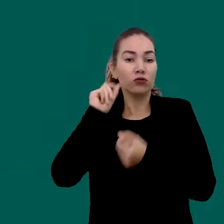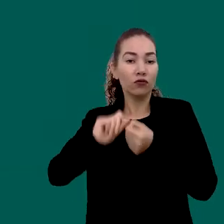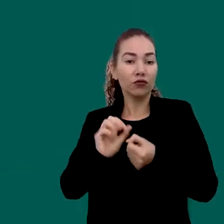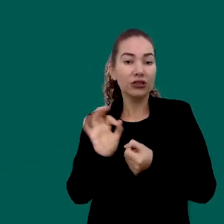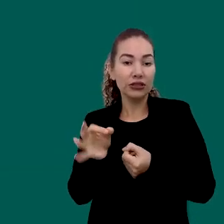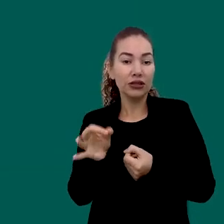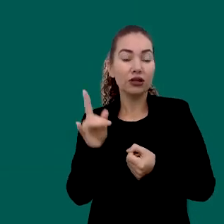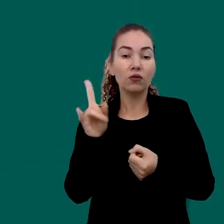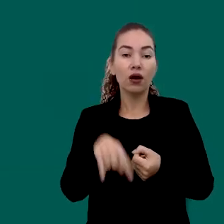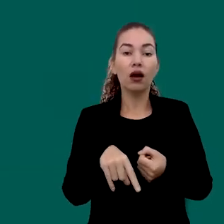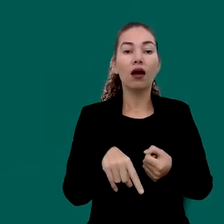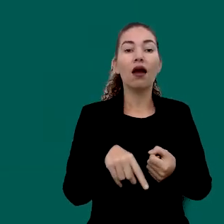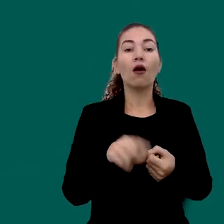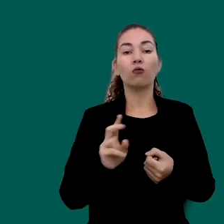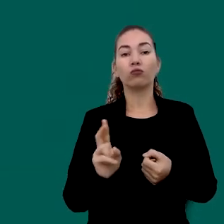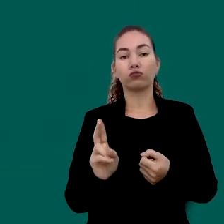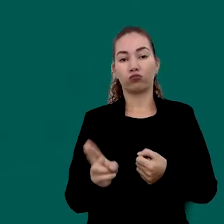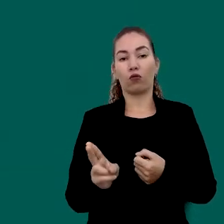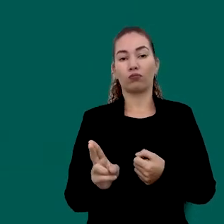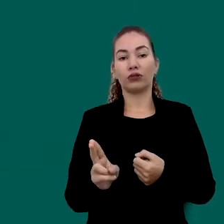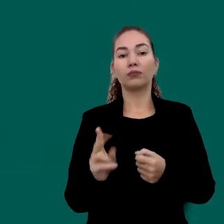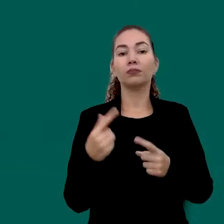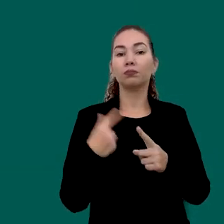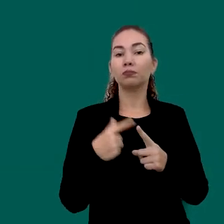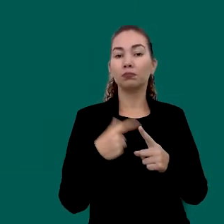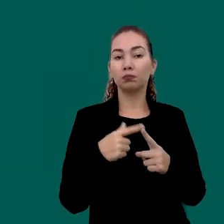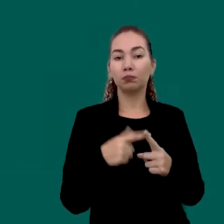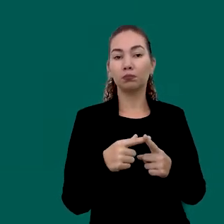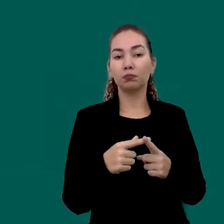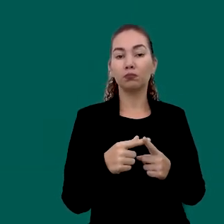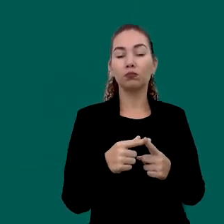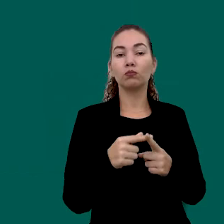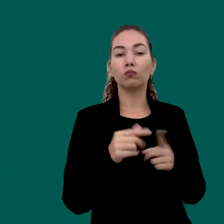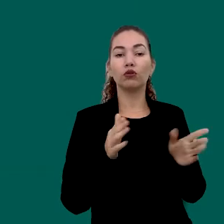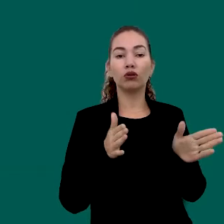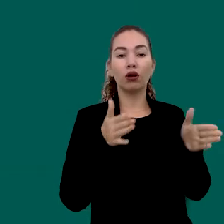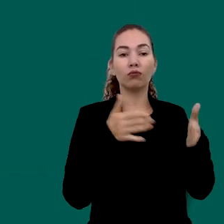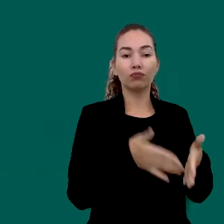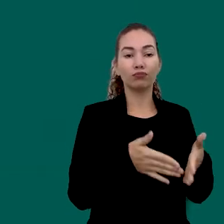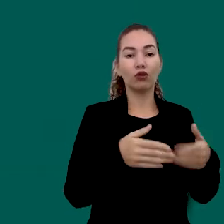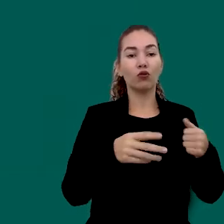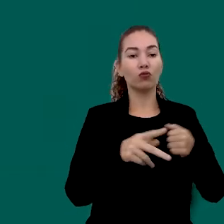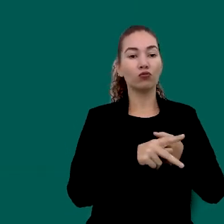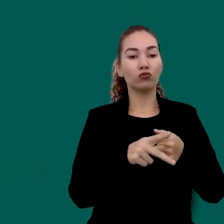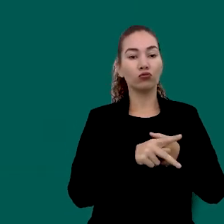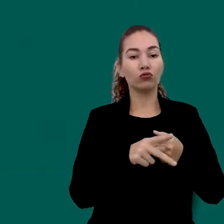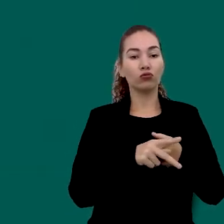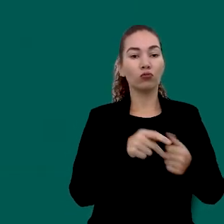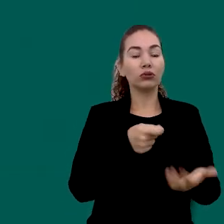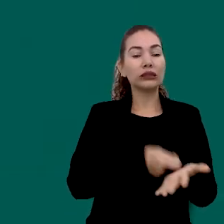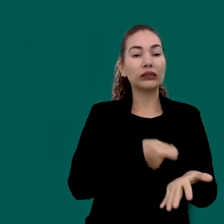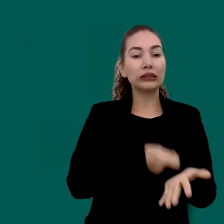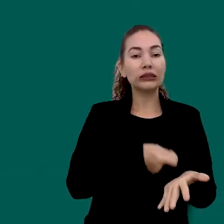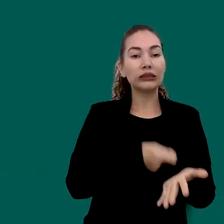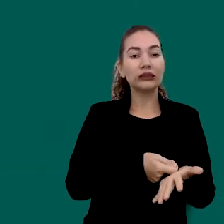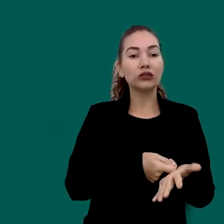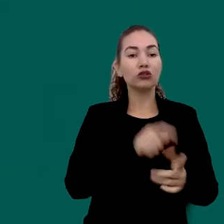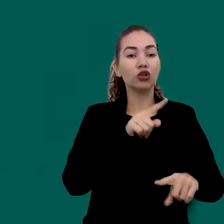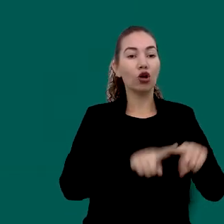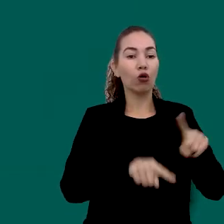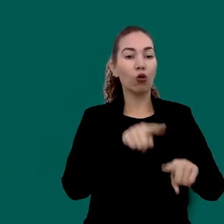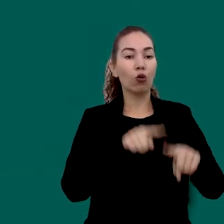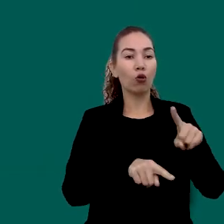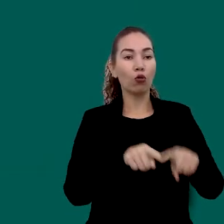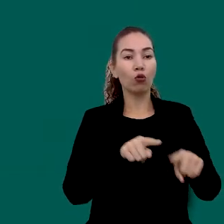prática, é a questão do nome, porque a gente está indo para o Google Shop, e o Google Shop ele exige que o produto ele